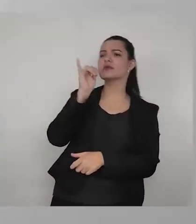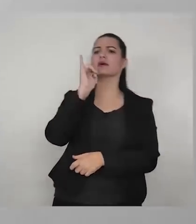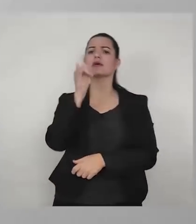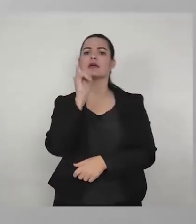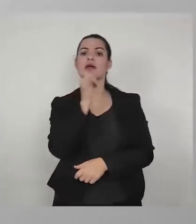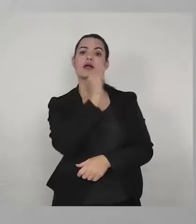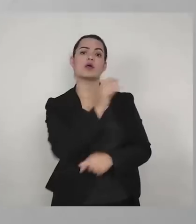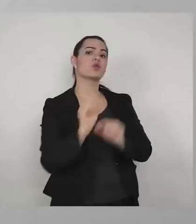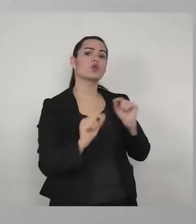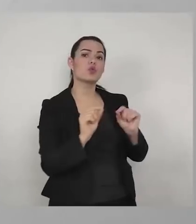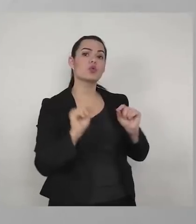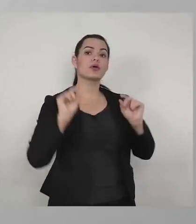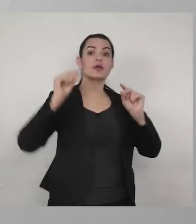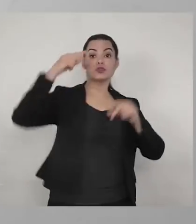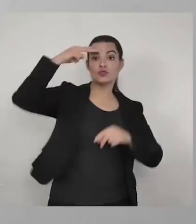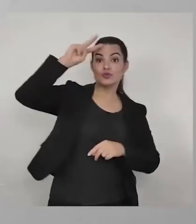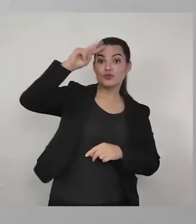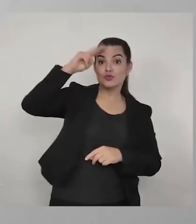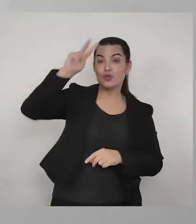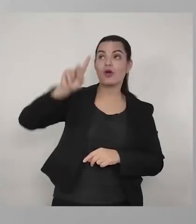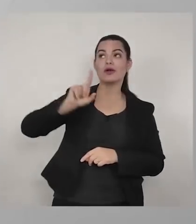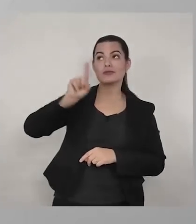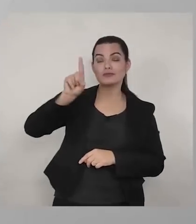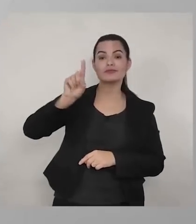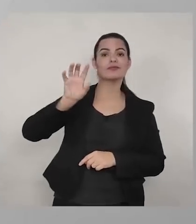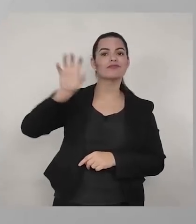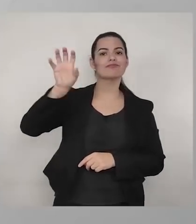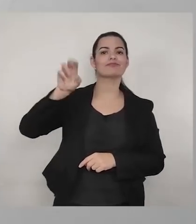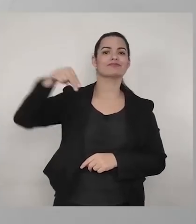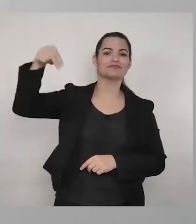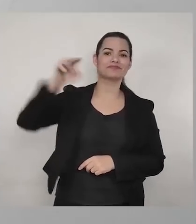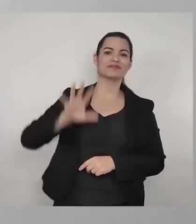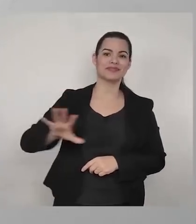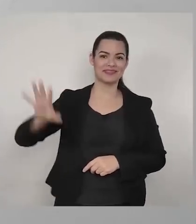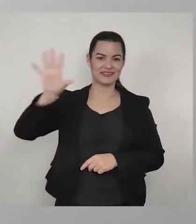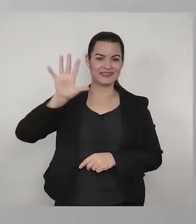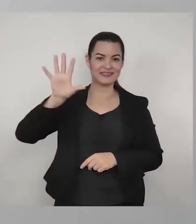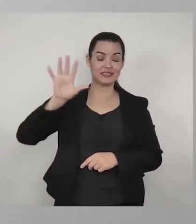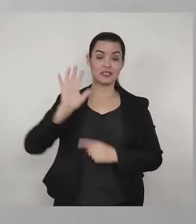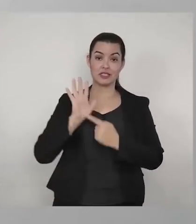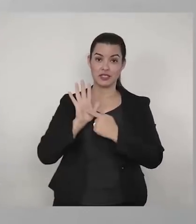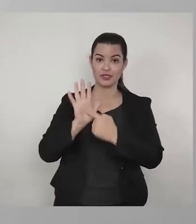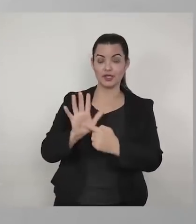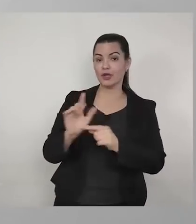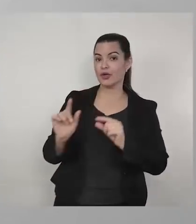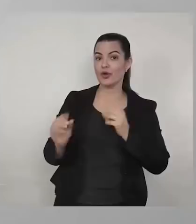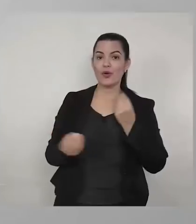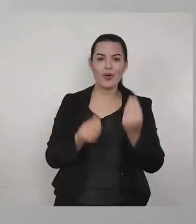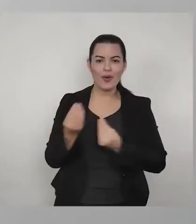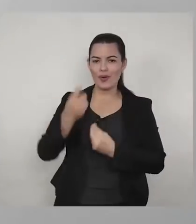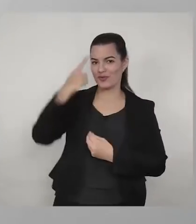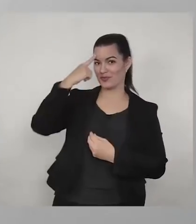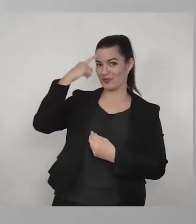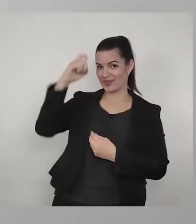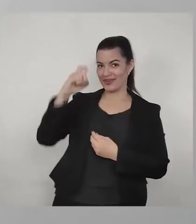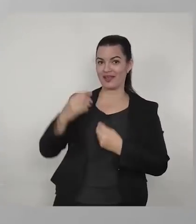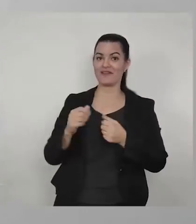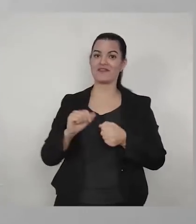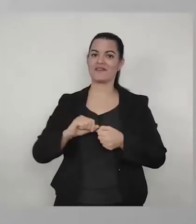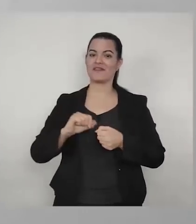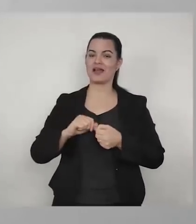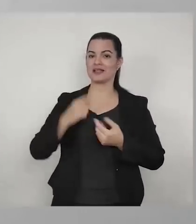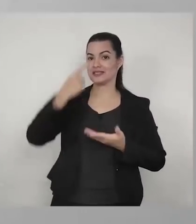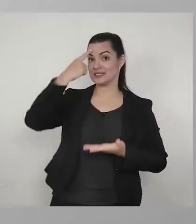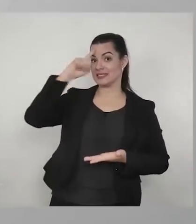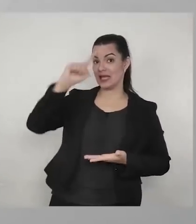da região Nordeste. Eu vou mostrar para vocês uma ideia de como essa viagem